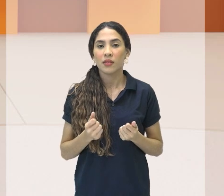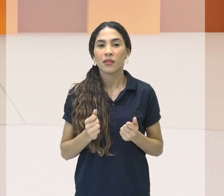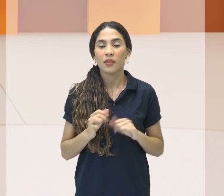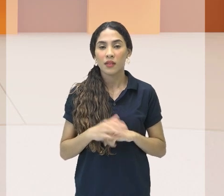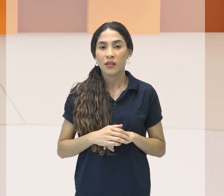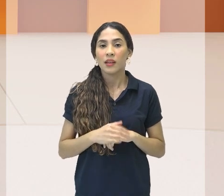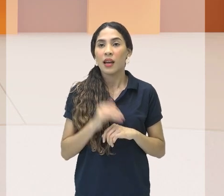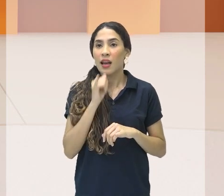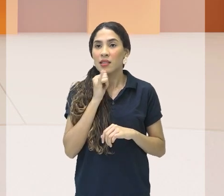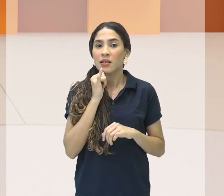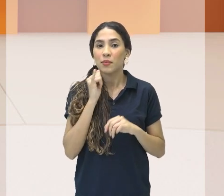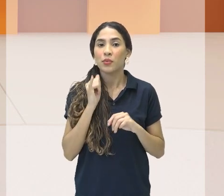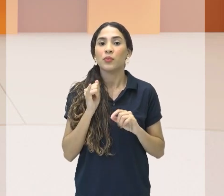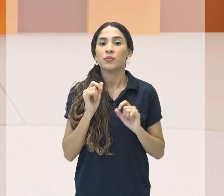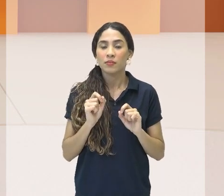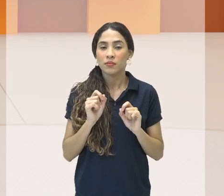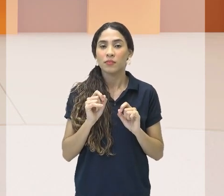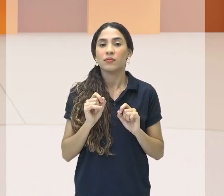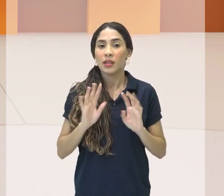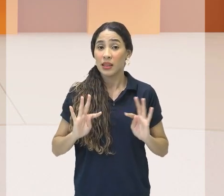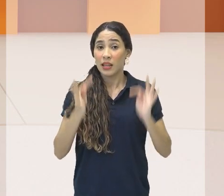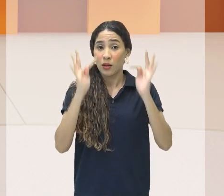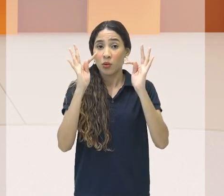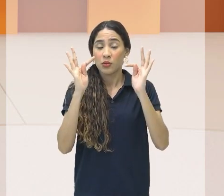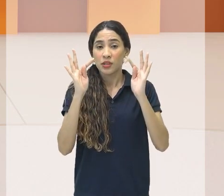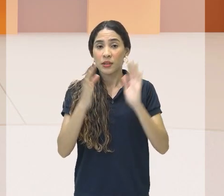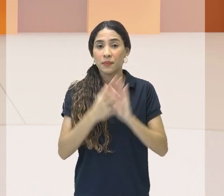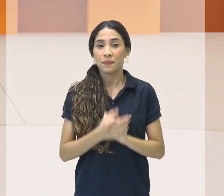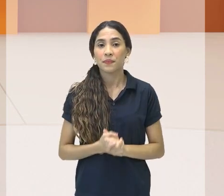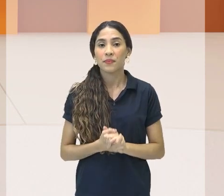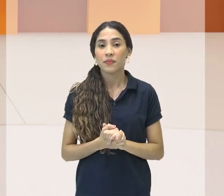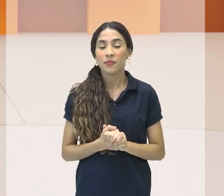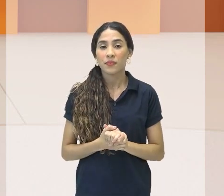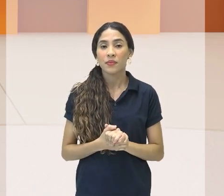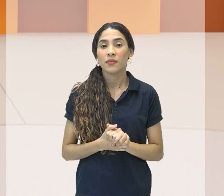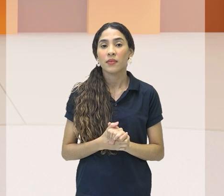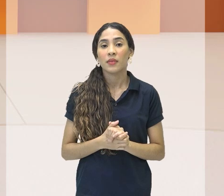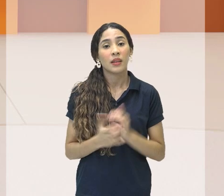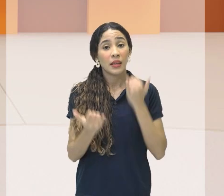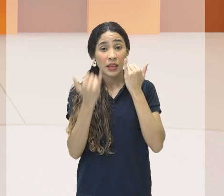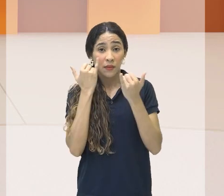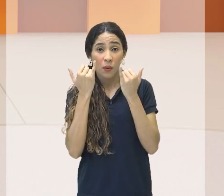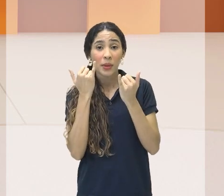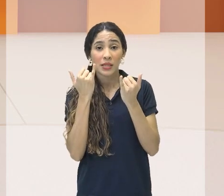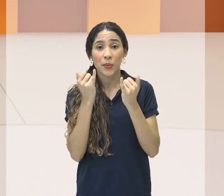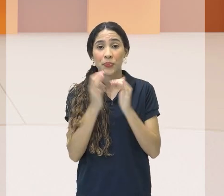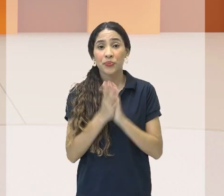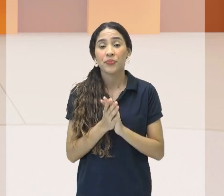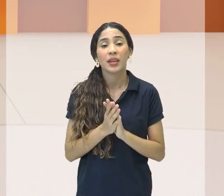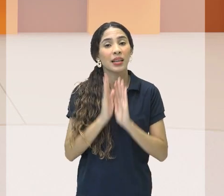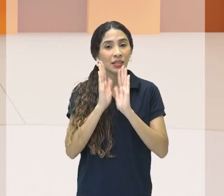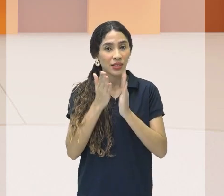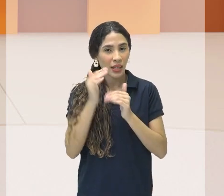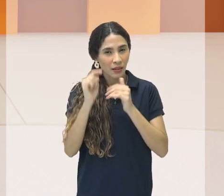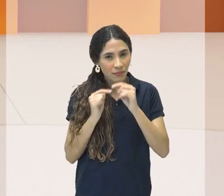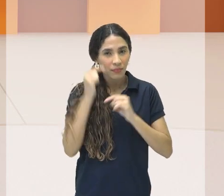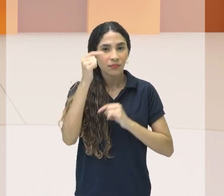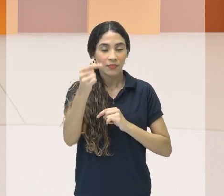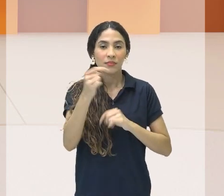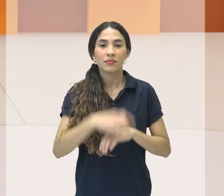questões de altas, né, tecnologias, como a tecnologia da informação, né, que já foi bem lá na